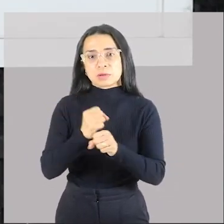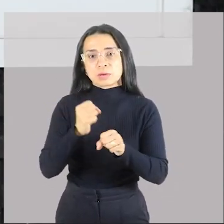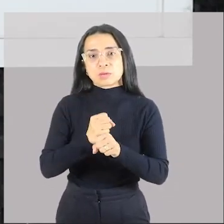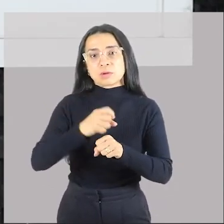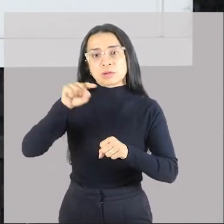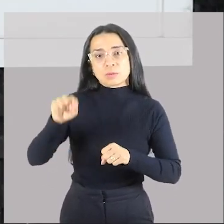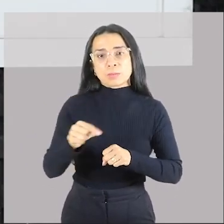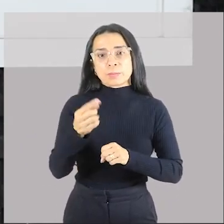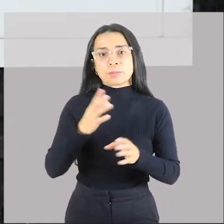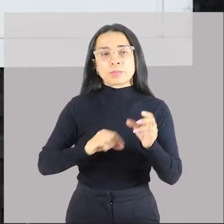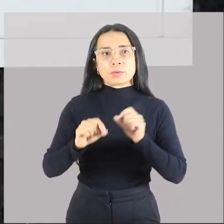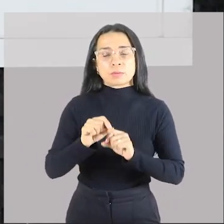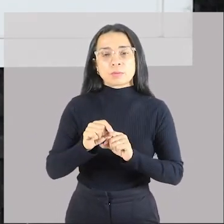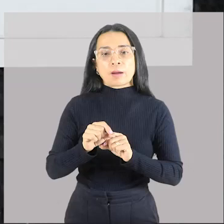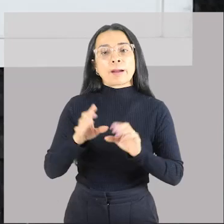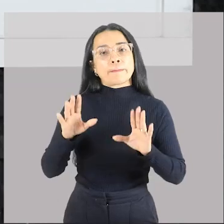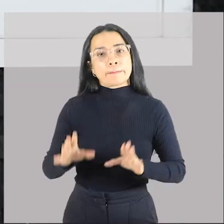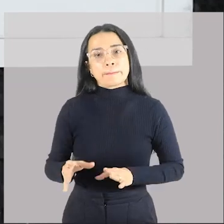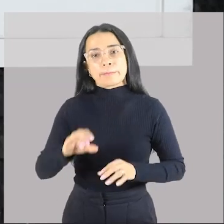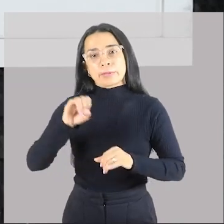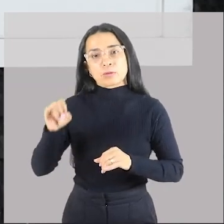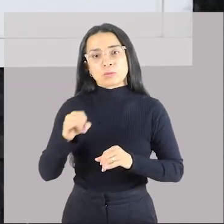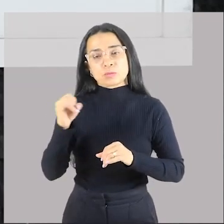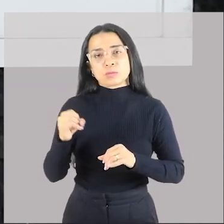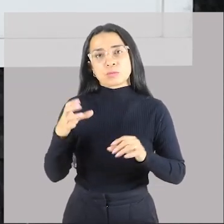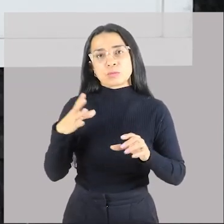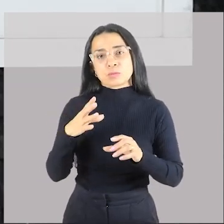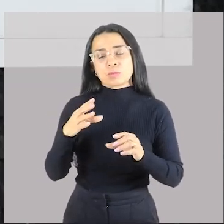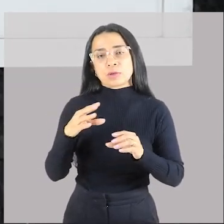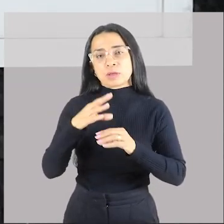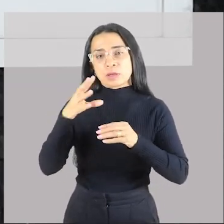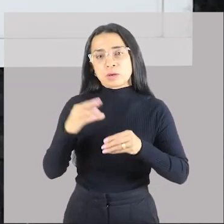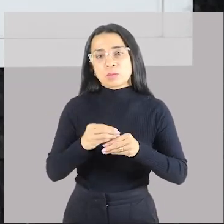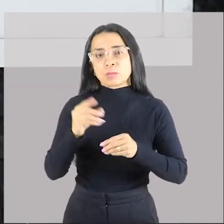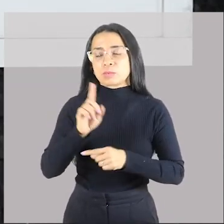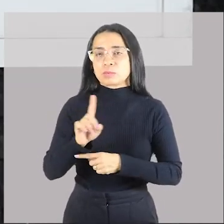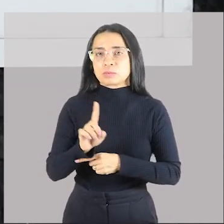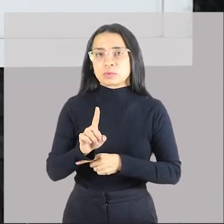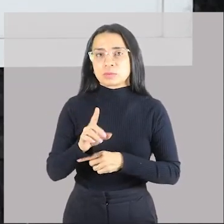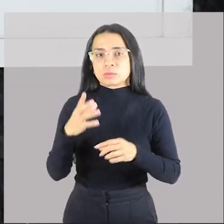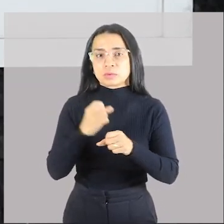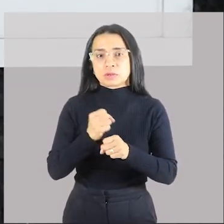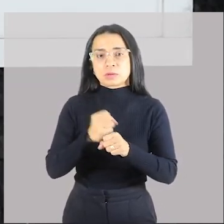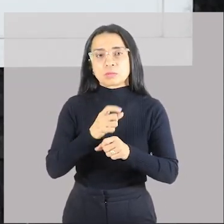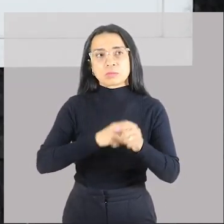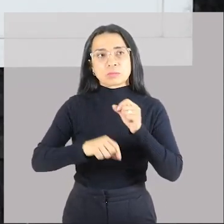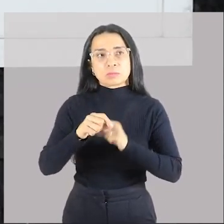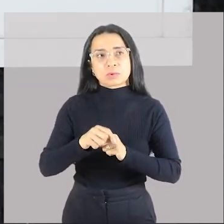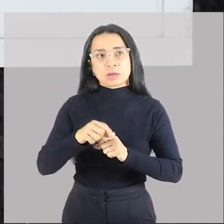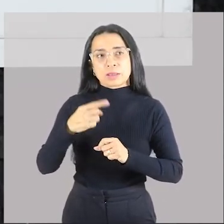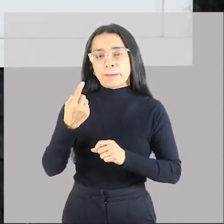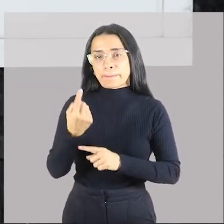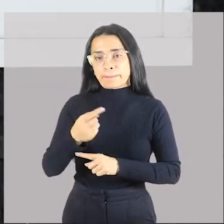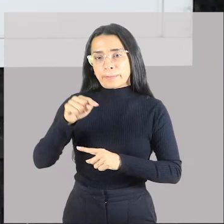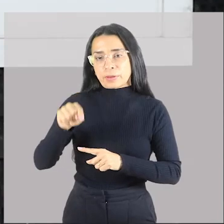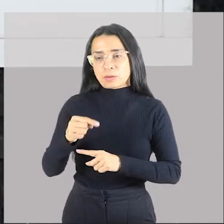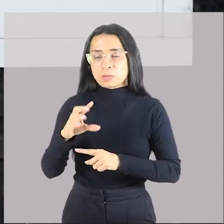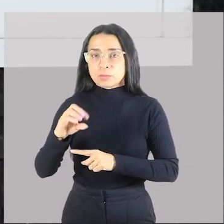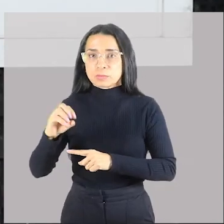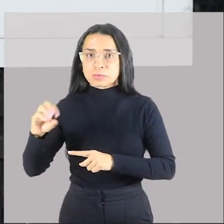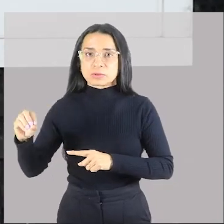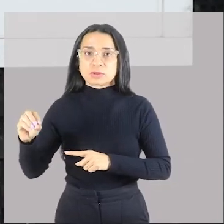1.000, só que no juro composto não. O juro composto ele vai calcular em cima de 1.100,